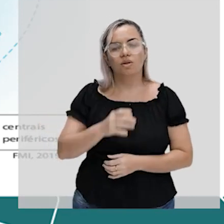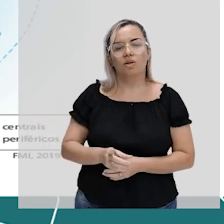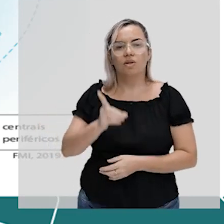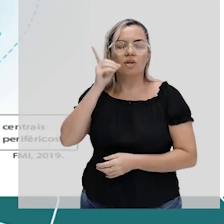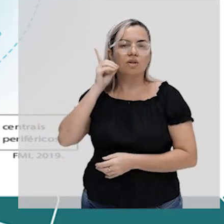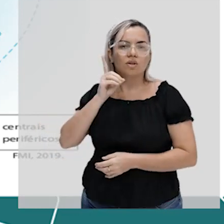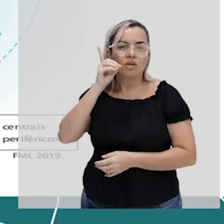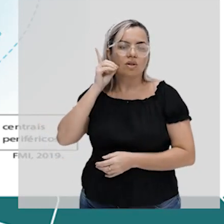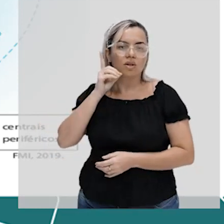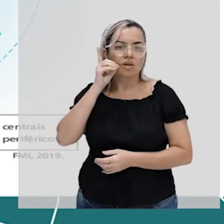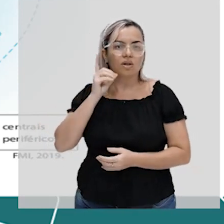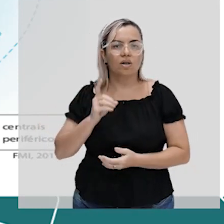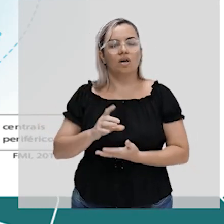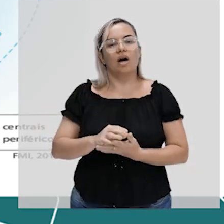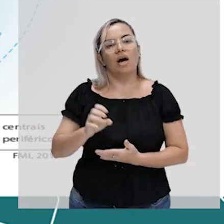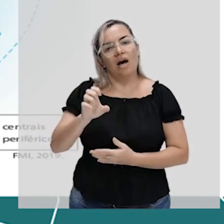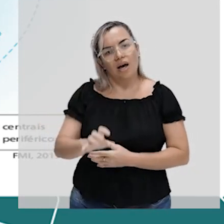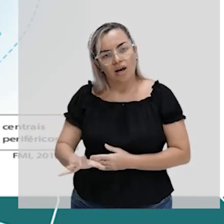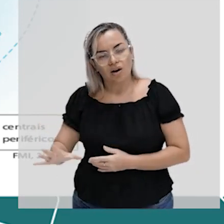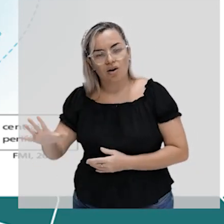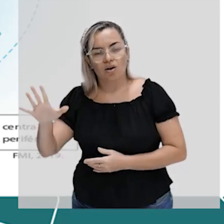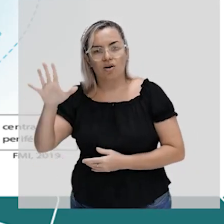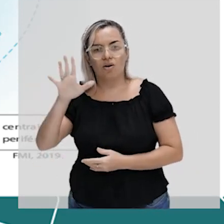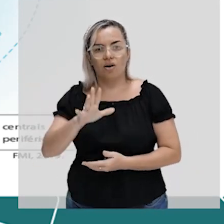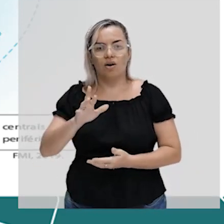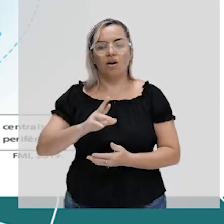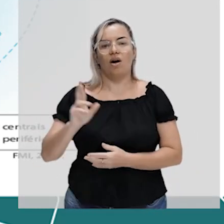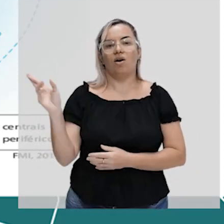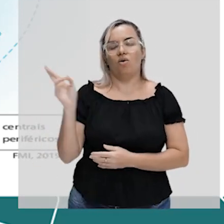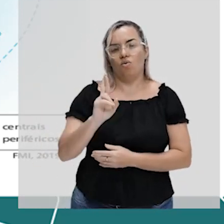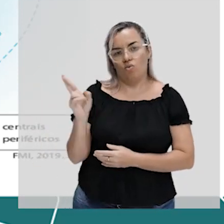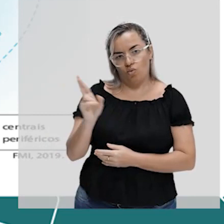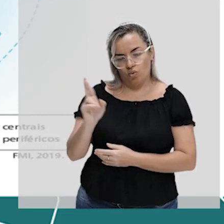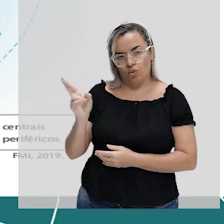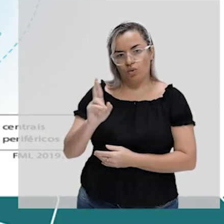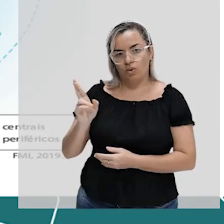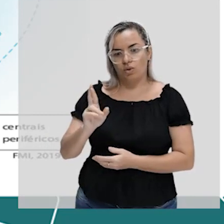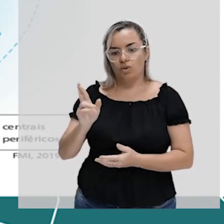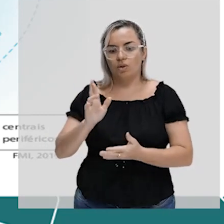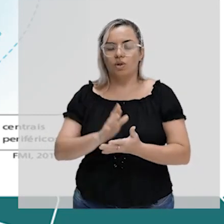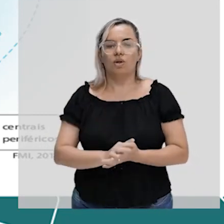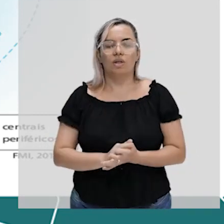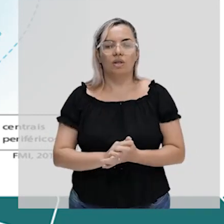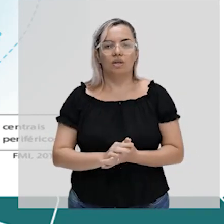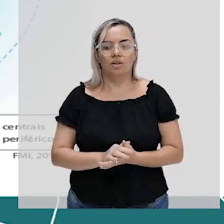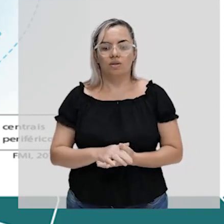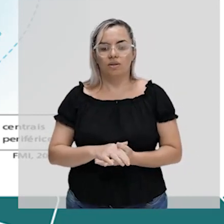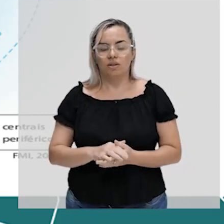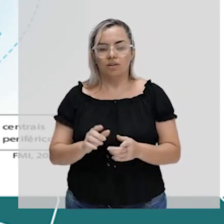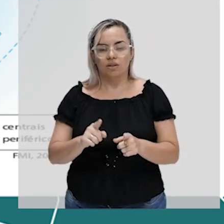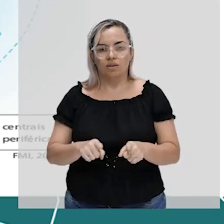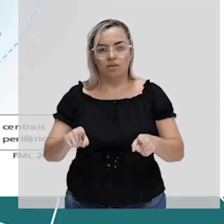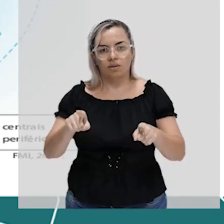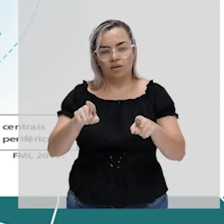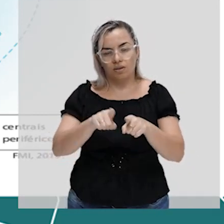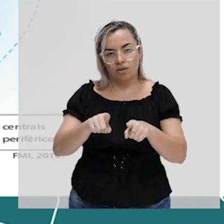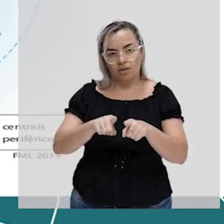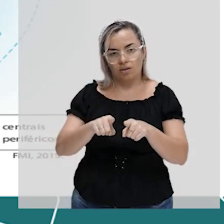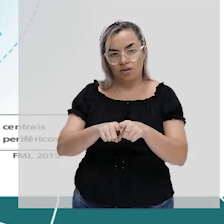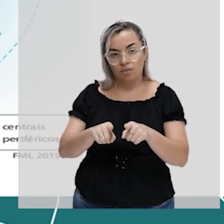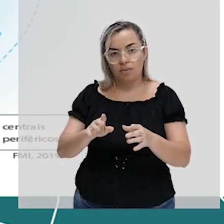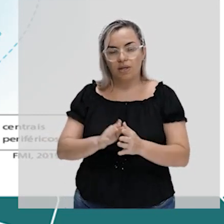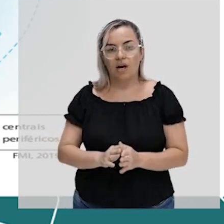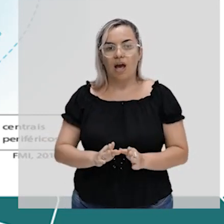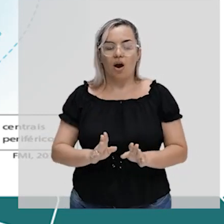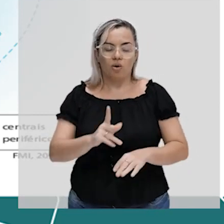principalmente com uma influência militar na região ali, principalmente da Europa Oriental. Tu tem a Austrália, tu tem o Japão, como também regiões